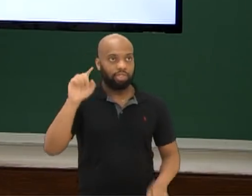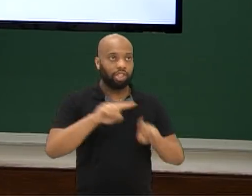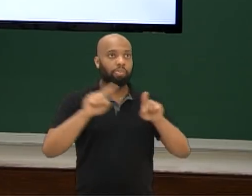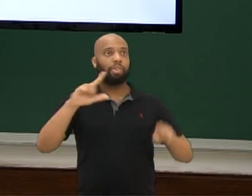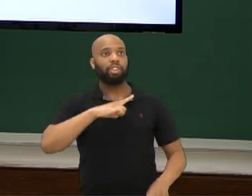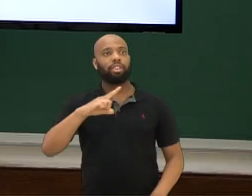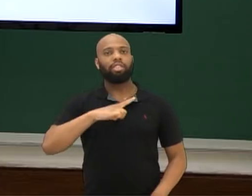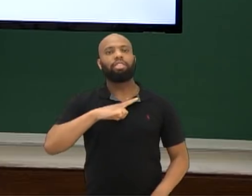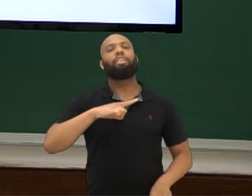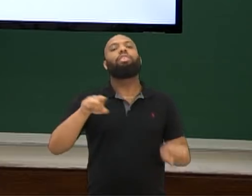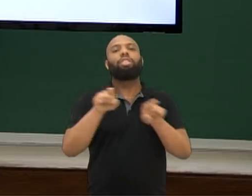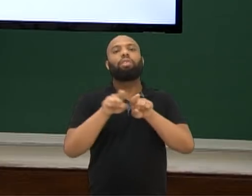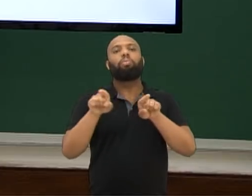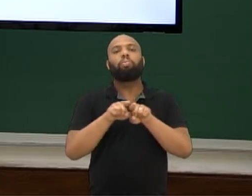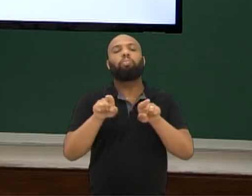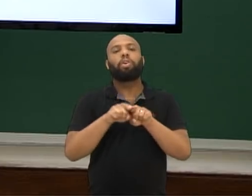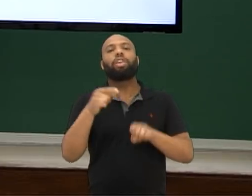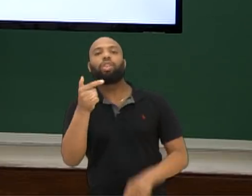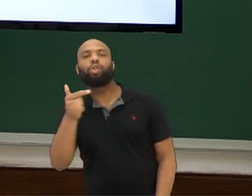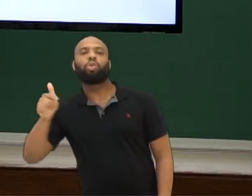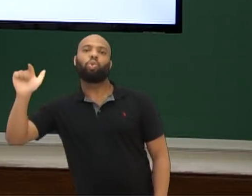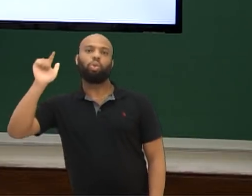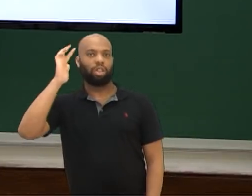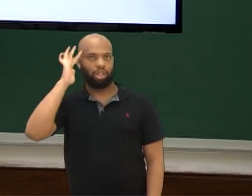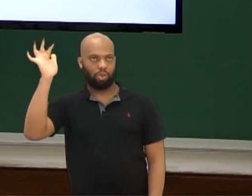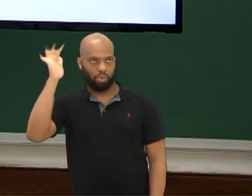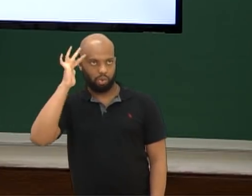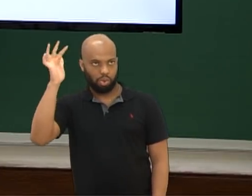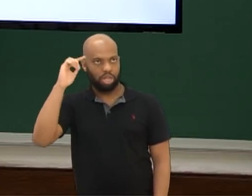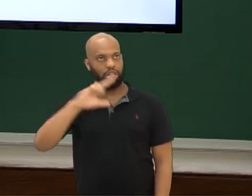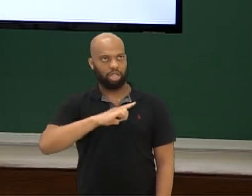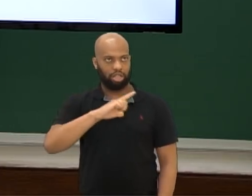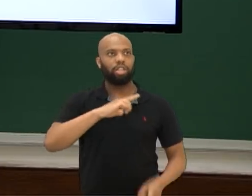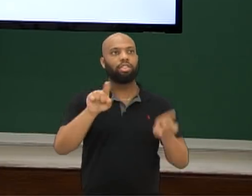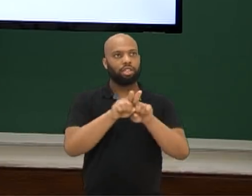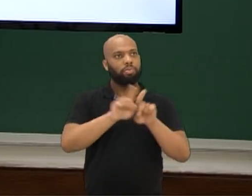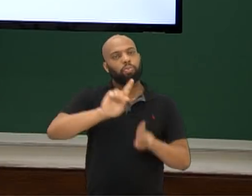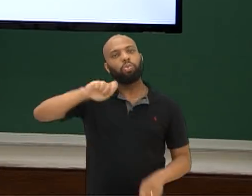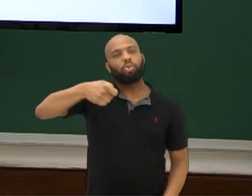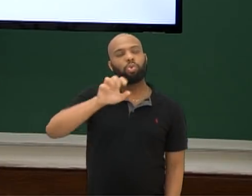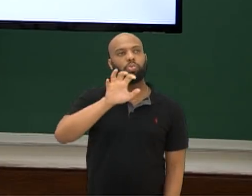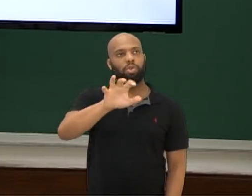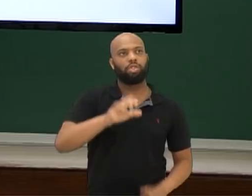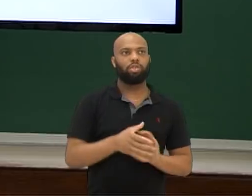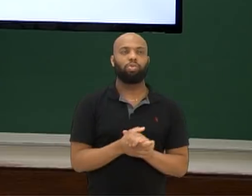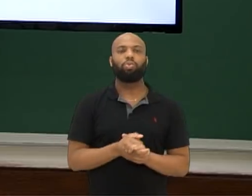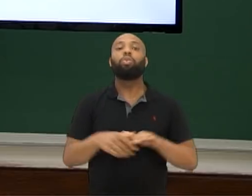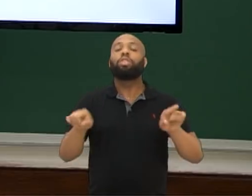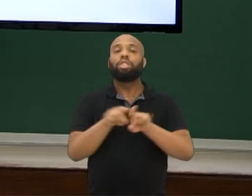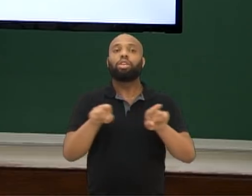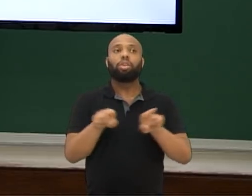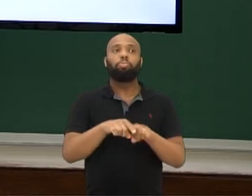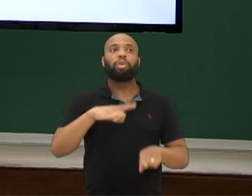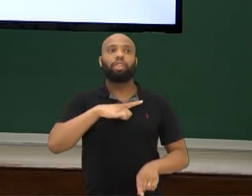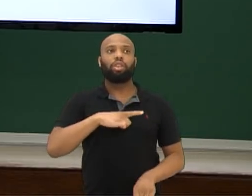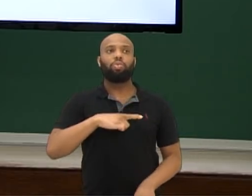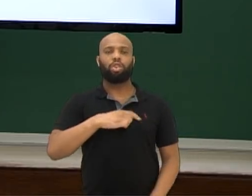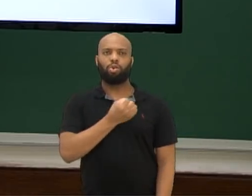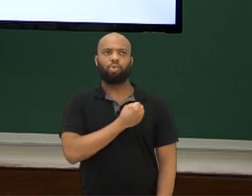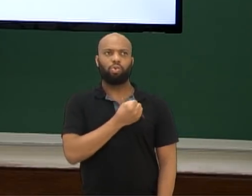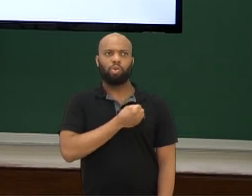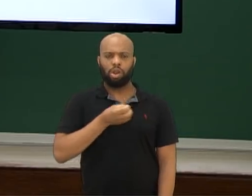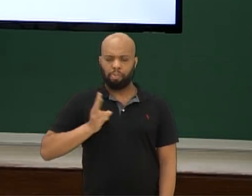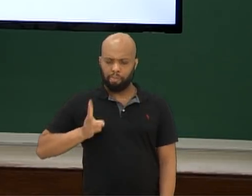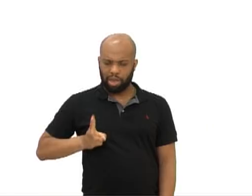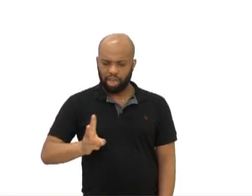existe a lenda que eu vou falar para vocês depois de Lewis, também é de Arrhenius, tá? Existe também a constante de ionização desses ácidos,